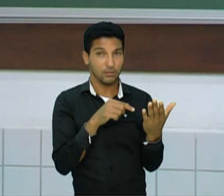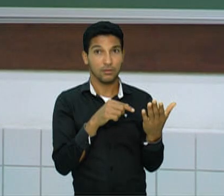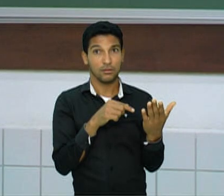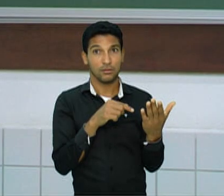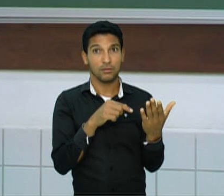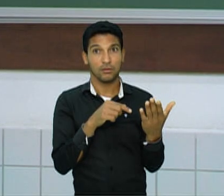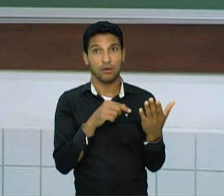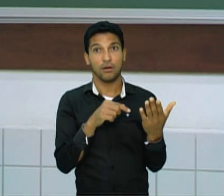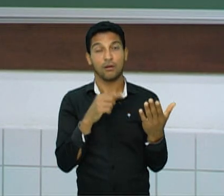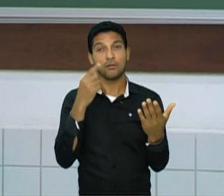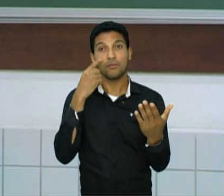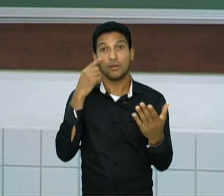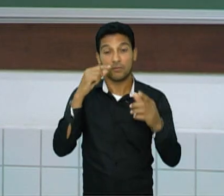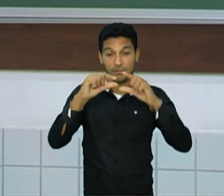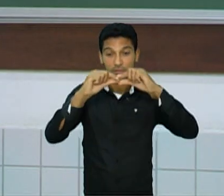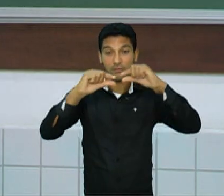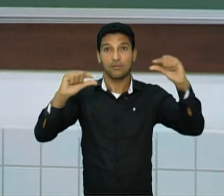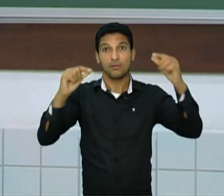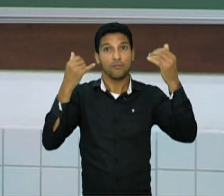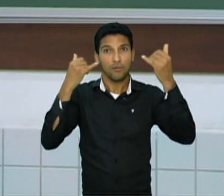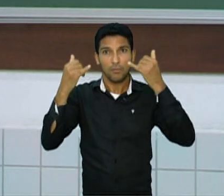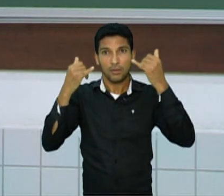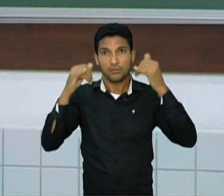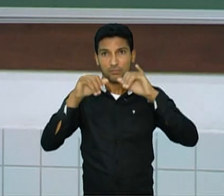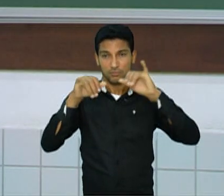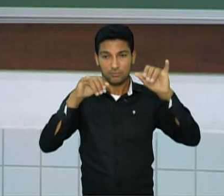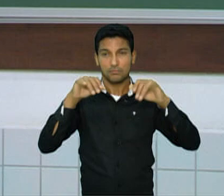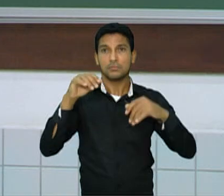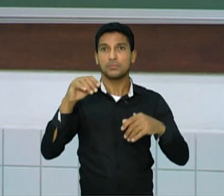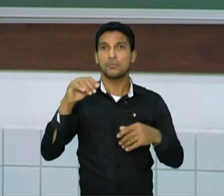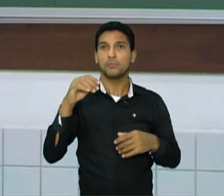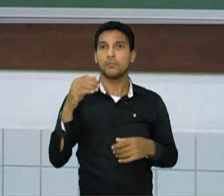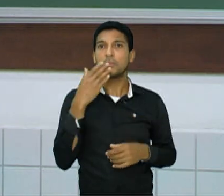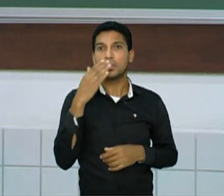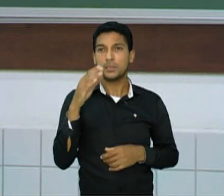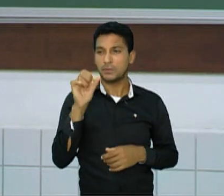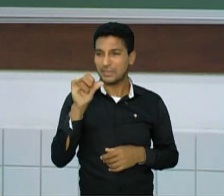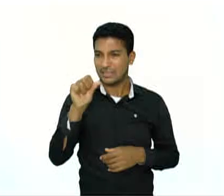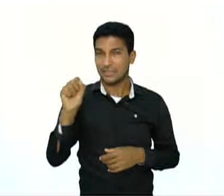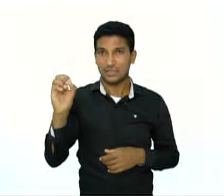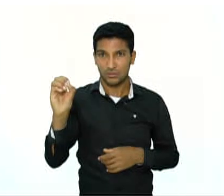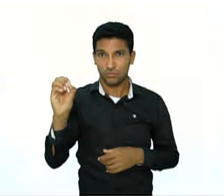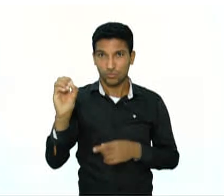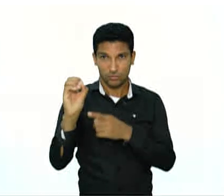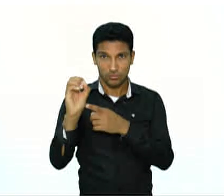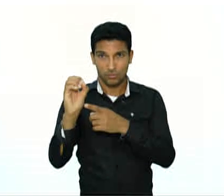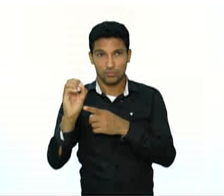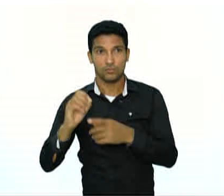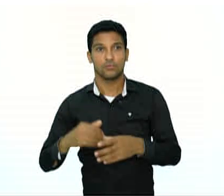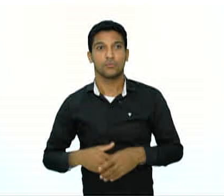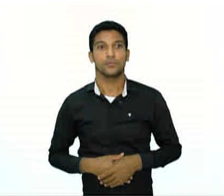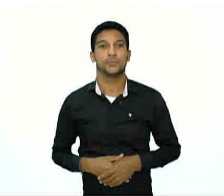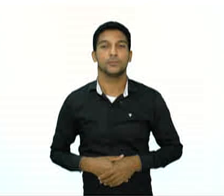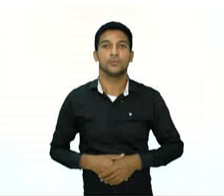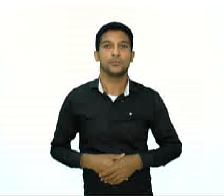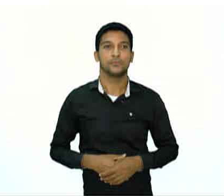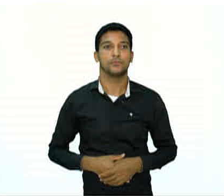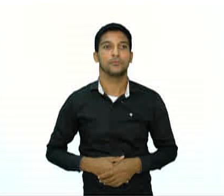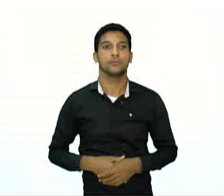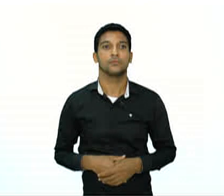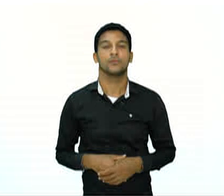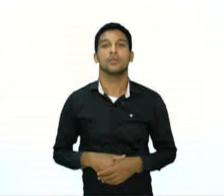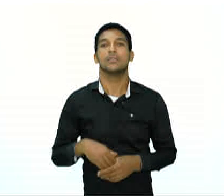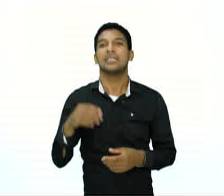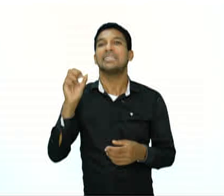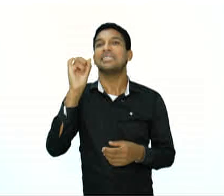pedindo isso? Muito bem. É mais provável que ela cite fontes e links. É mais